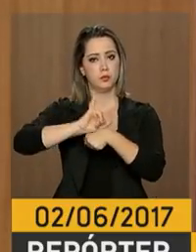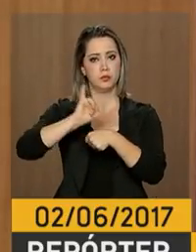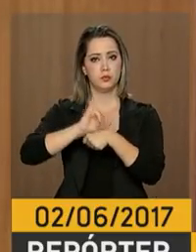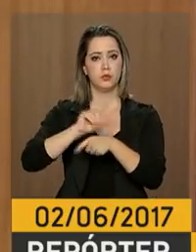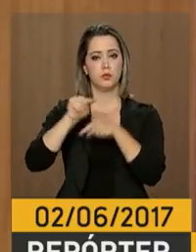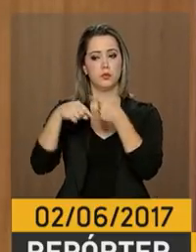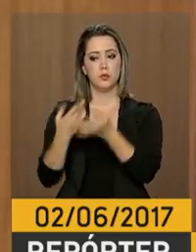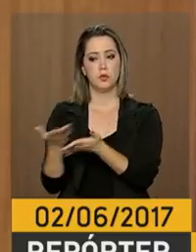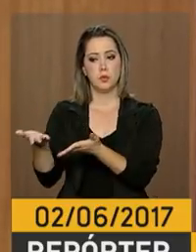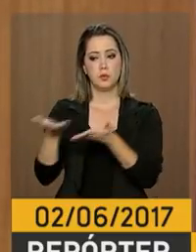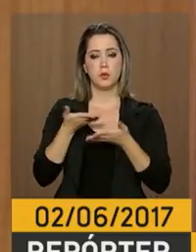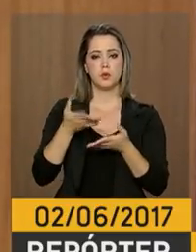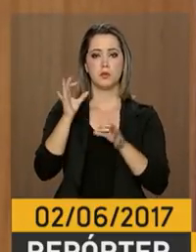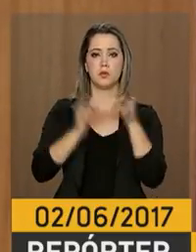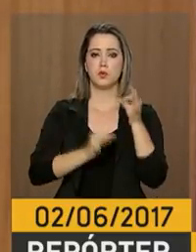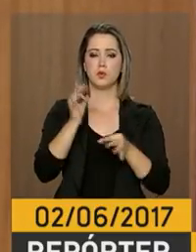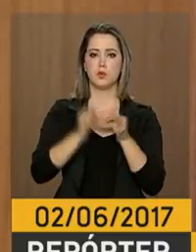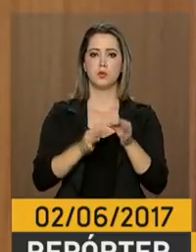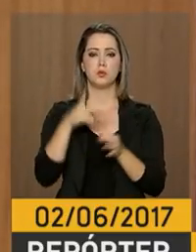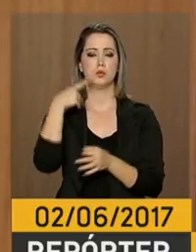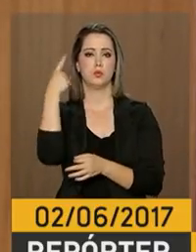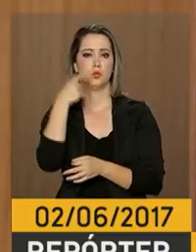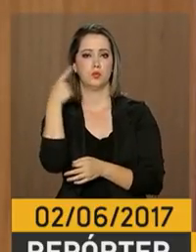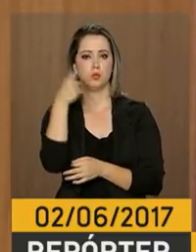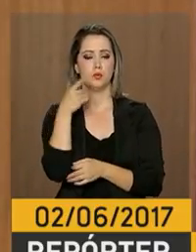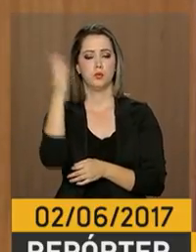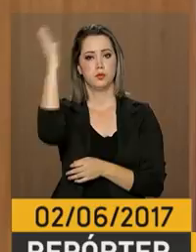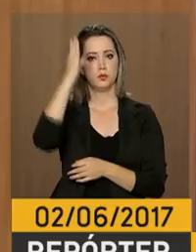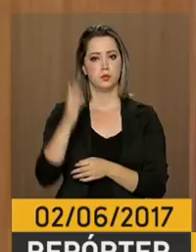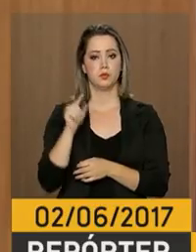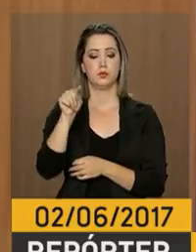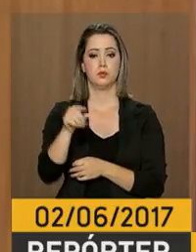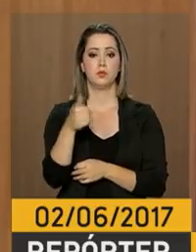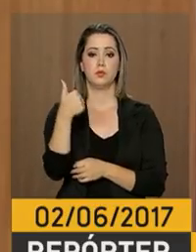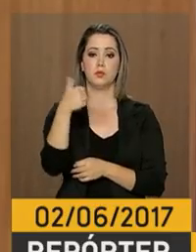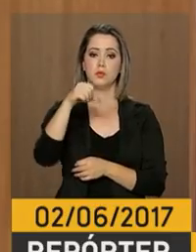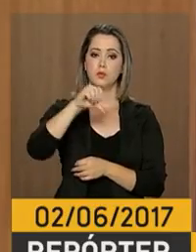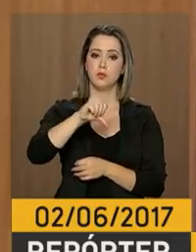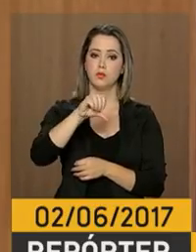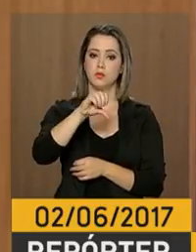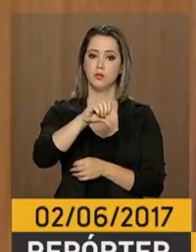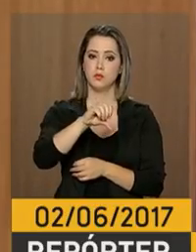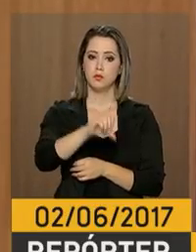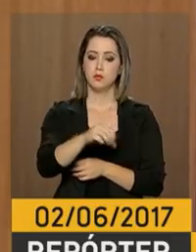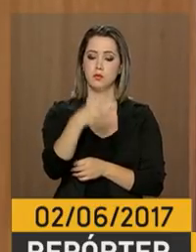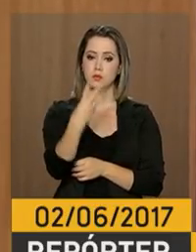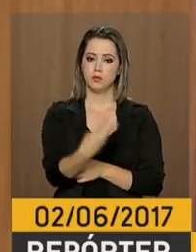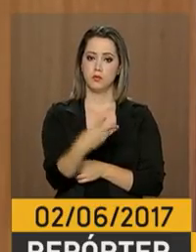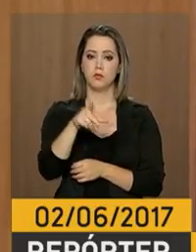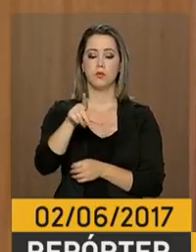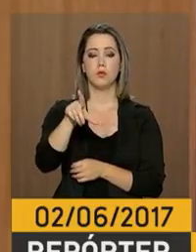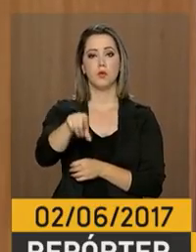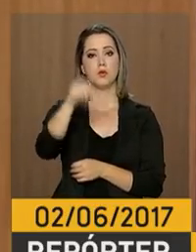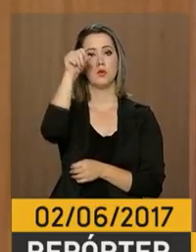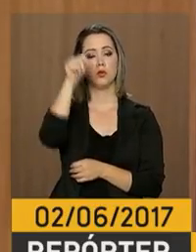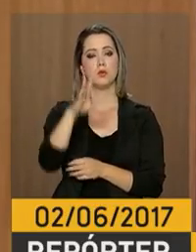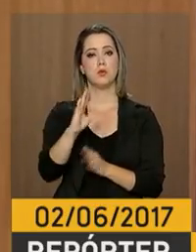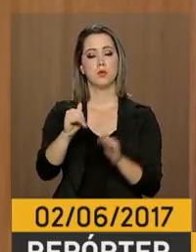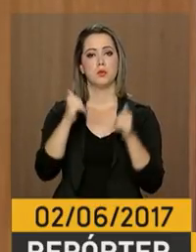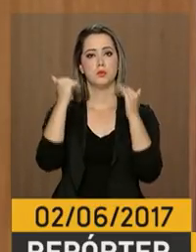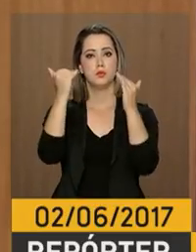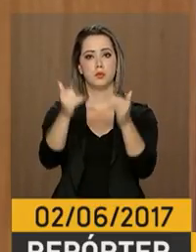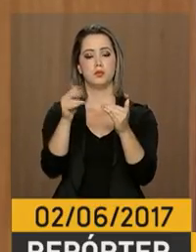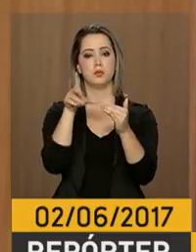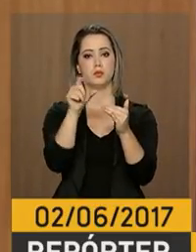juízes e advogados brasileiros no tribunal em 1993 foi nomeado para a magistratura federal pelo